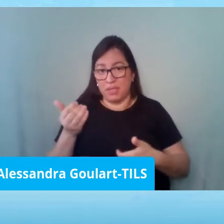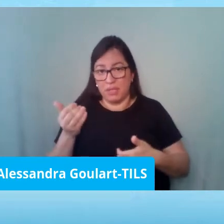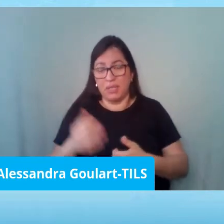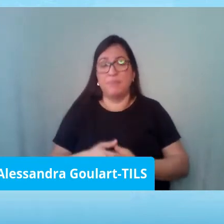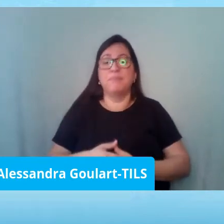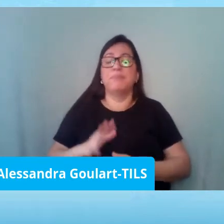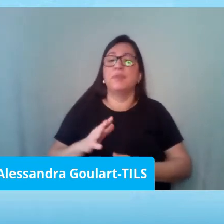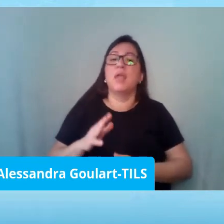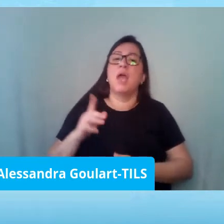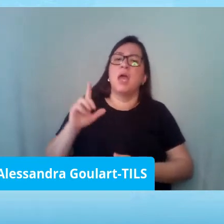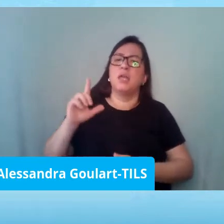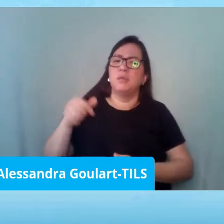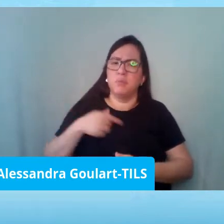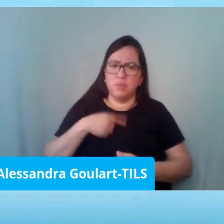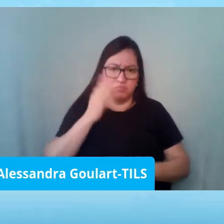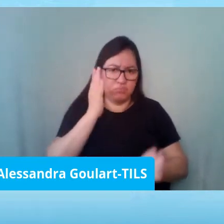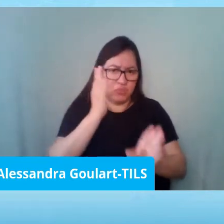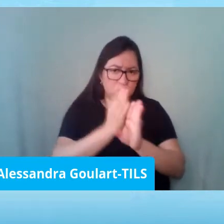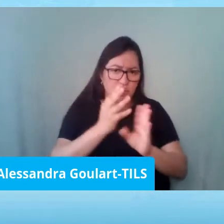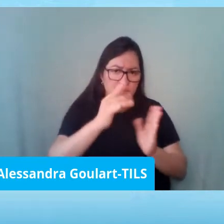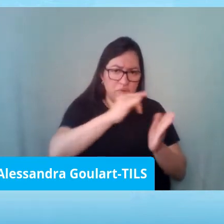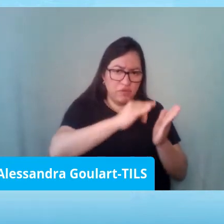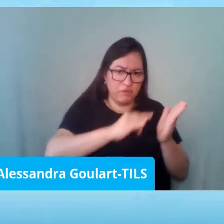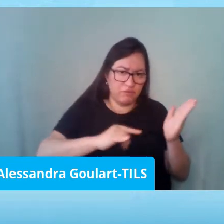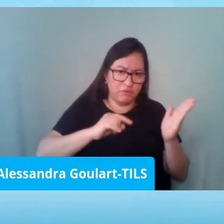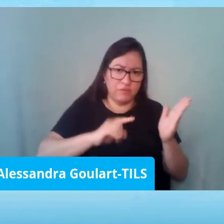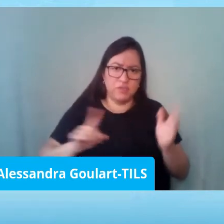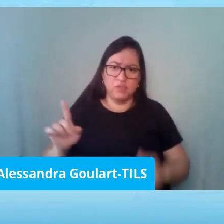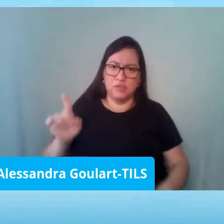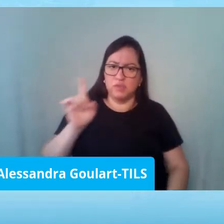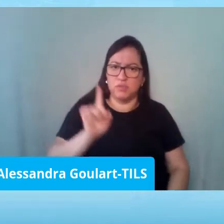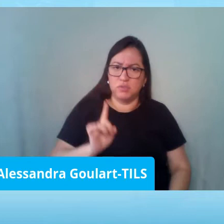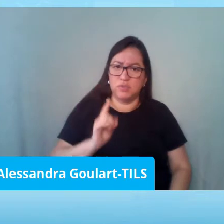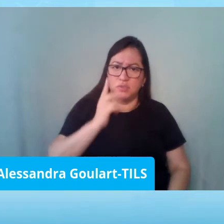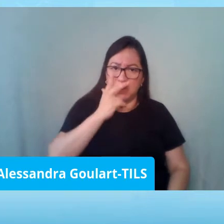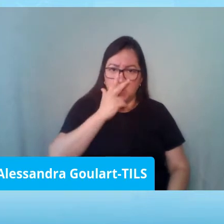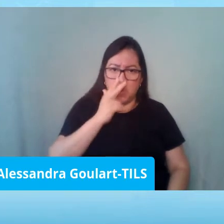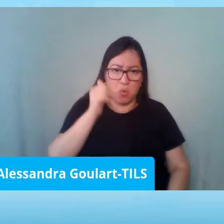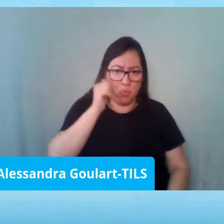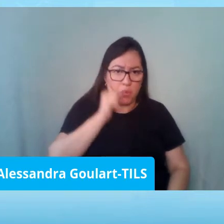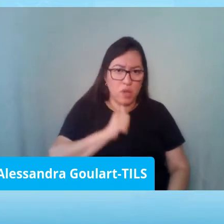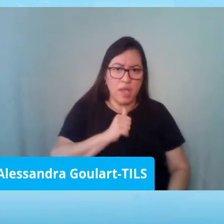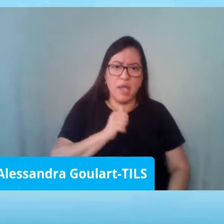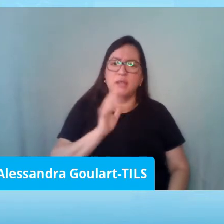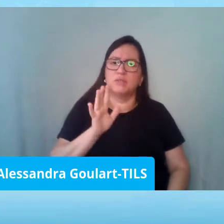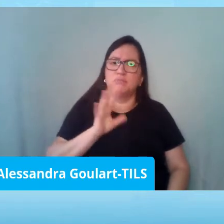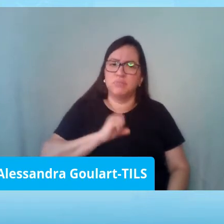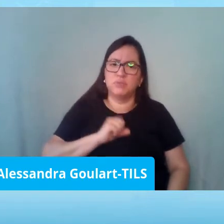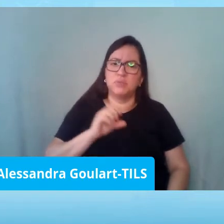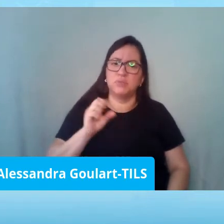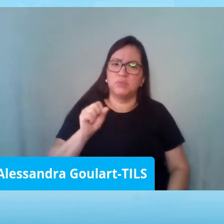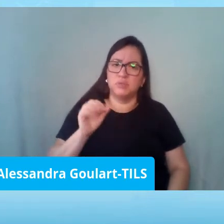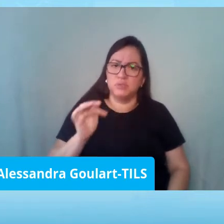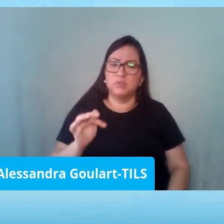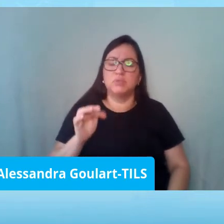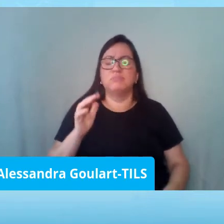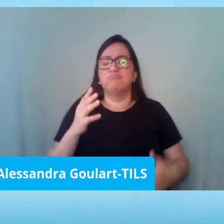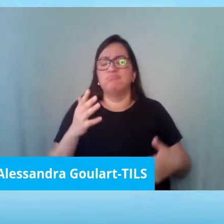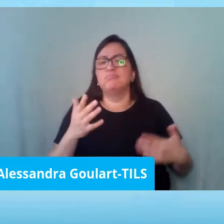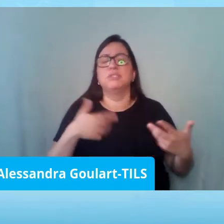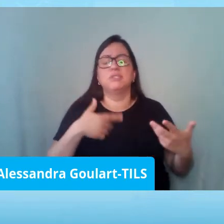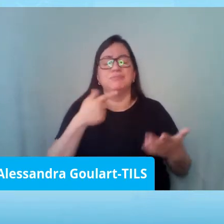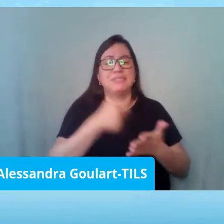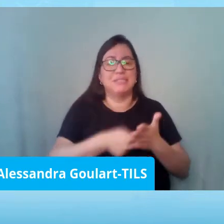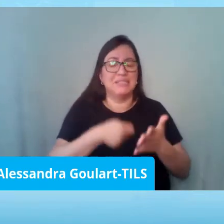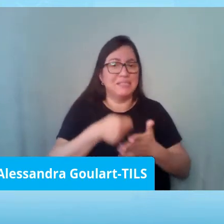de novo com um bebê com sífilis congênita, e ela vai ficando, e a gente não consegue resolver. E